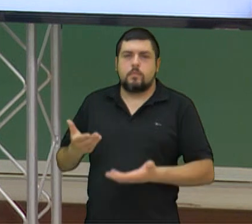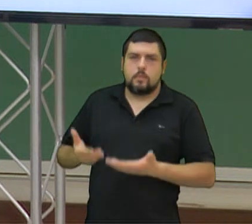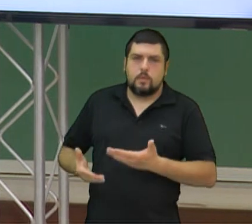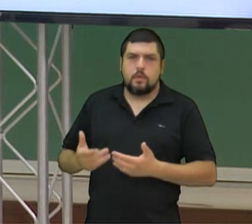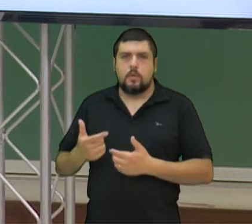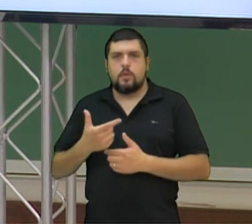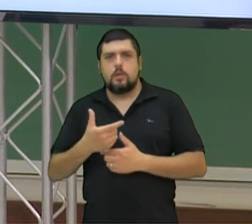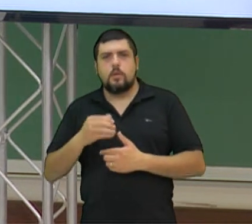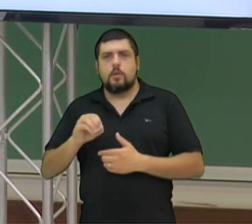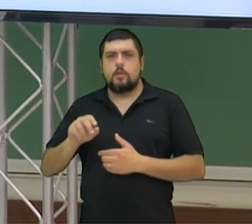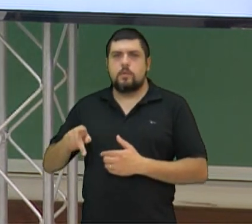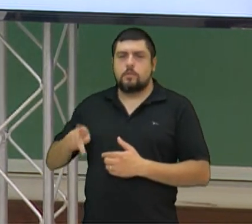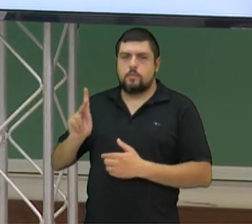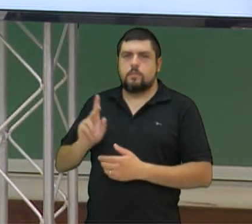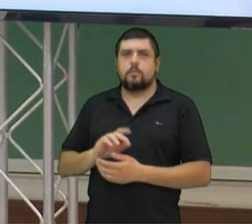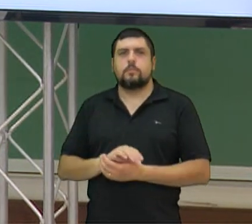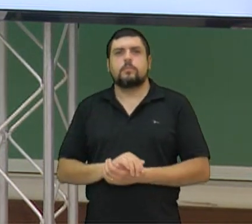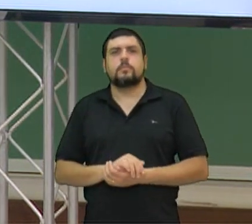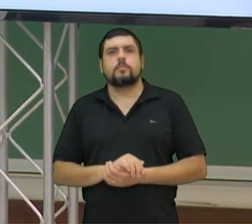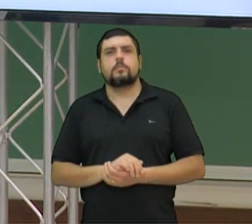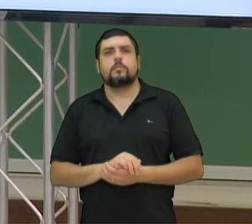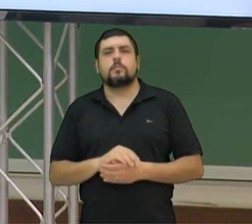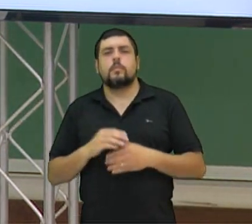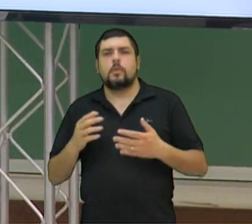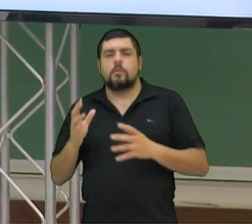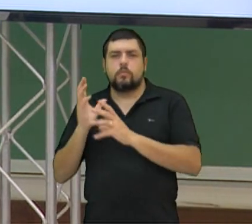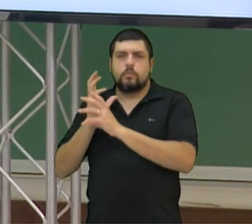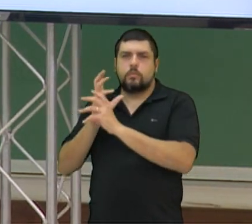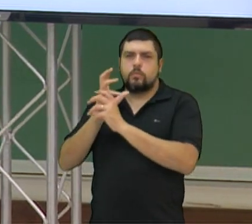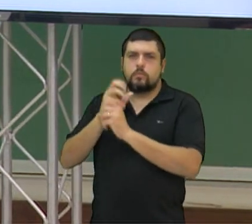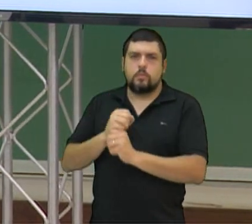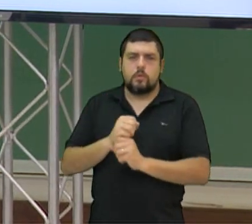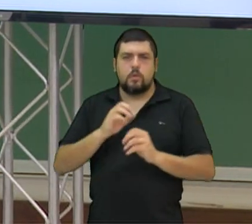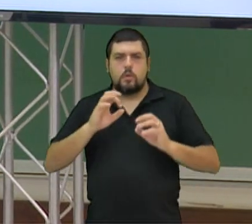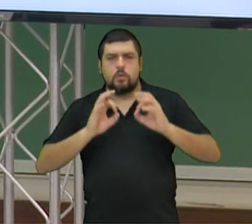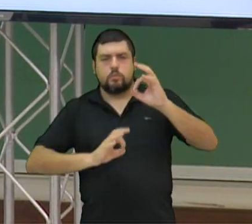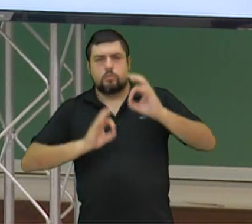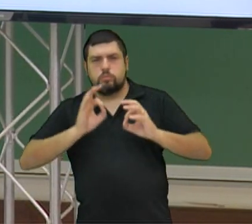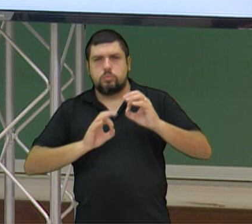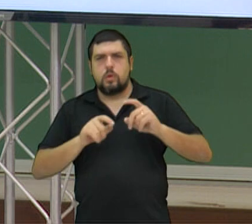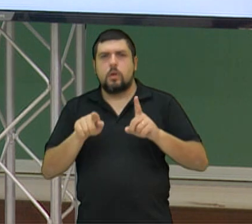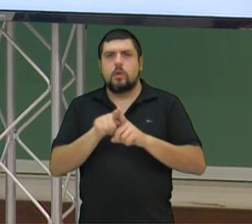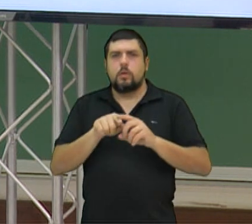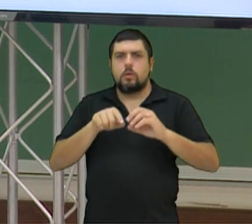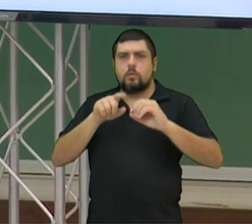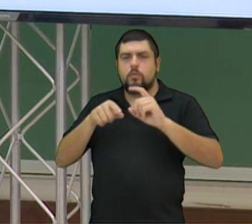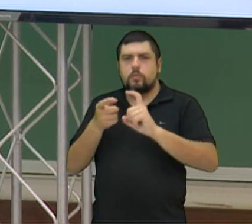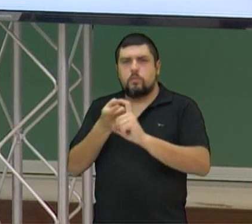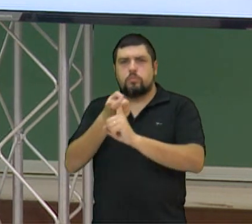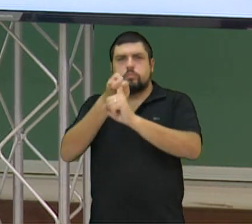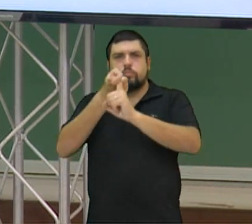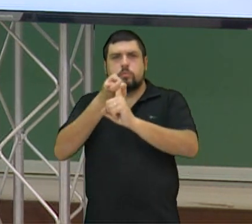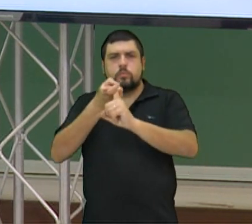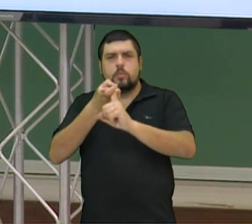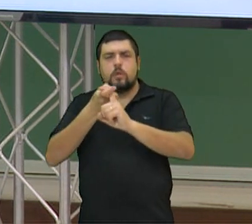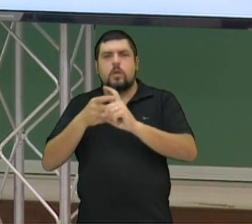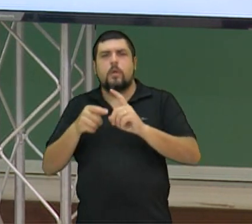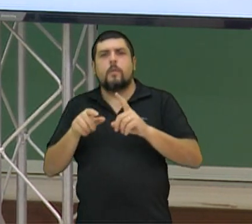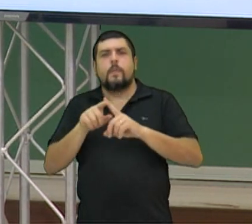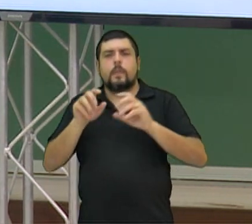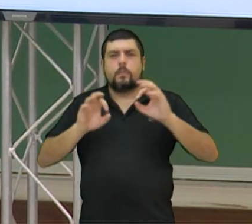20 quilos. Ok, gente? Então, retomando aqui, ó, polias fixas, polias móveis. Fixas apenas transmitem o movimento,